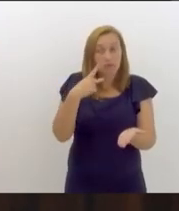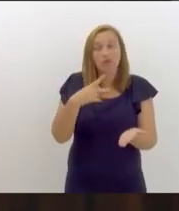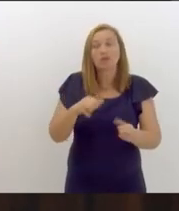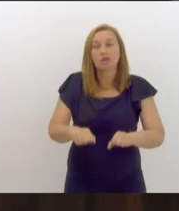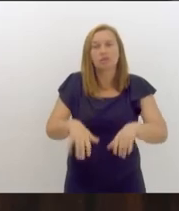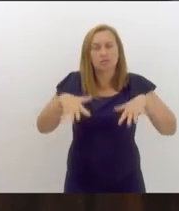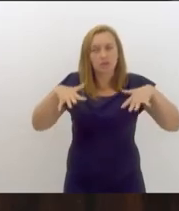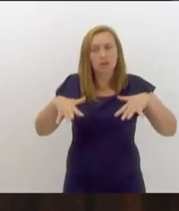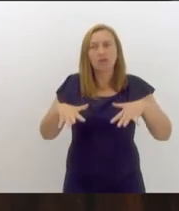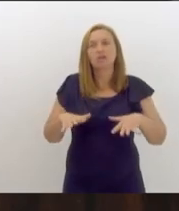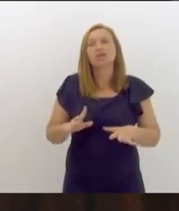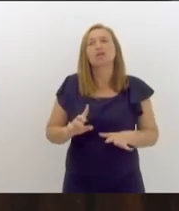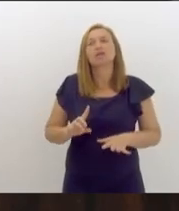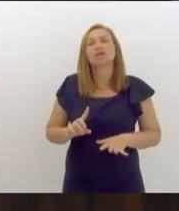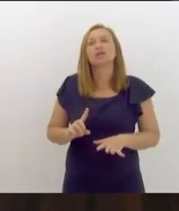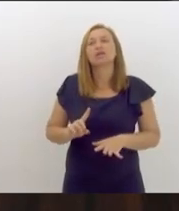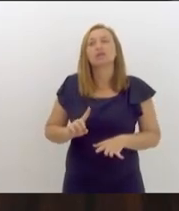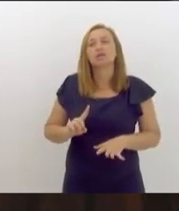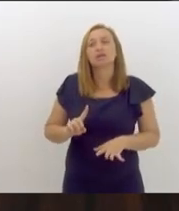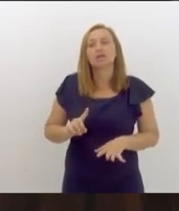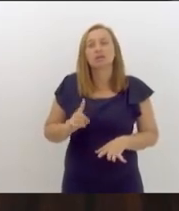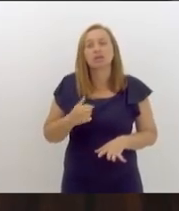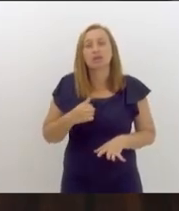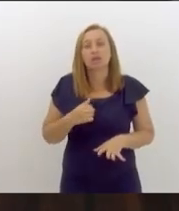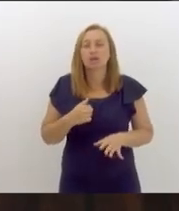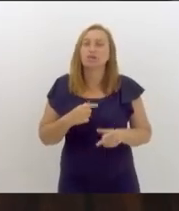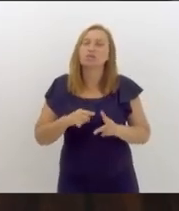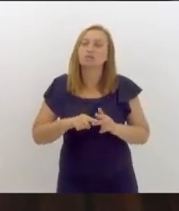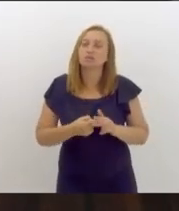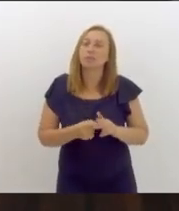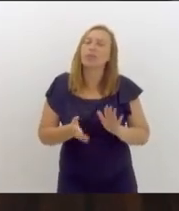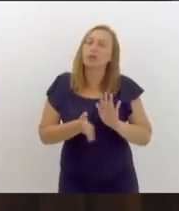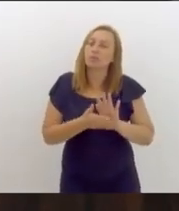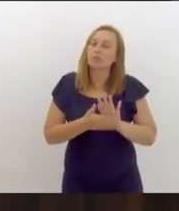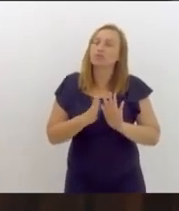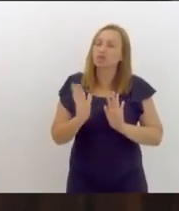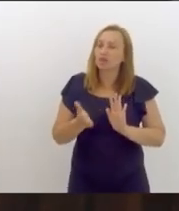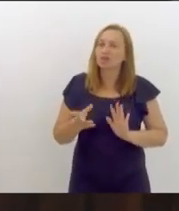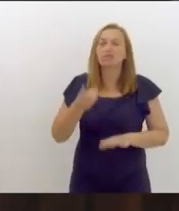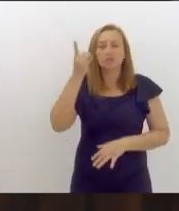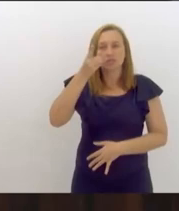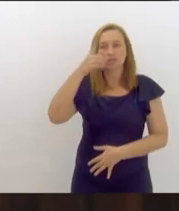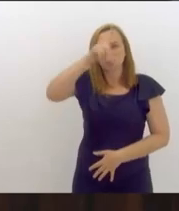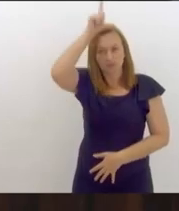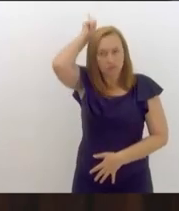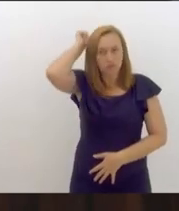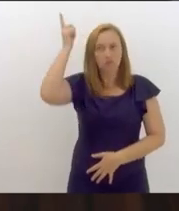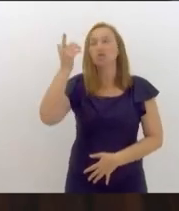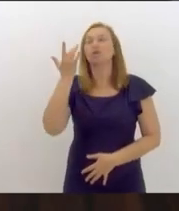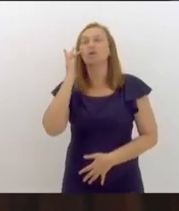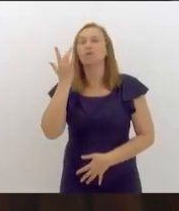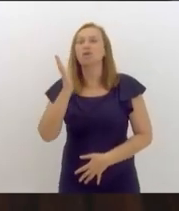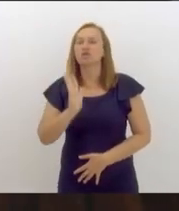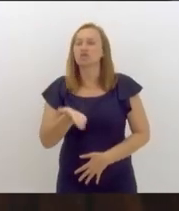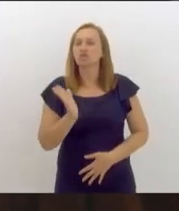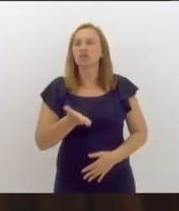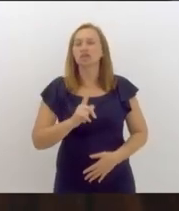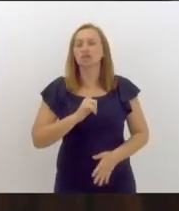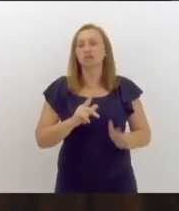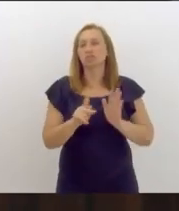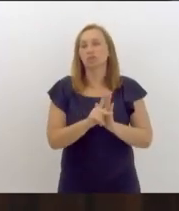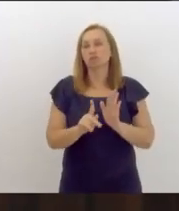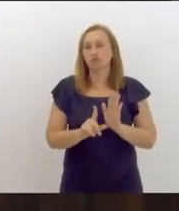e a partir dessa alteração que vai ser feito que a proposta já foi dada pelo Deputado Luiz Paulo se eu não me engano já havia projeto